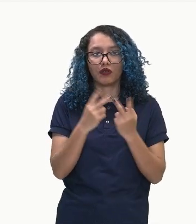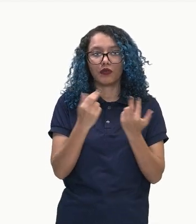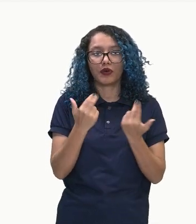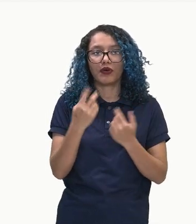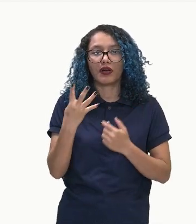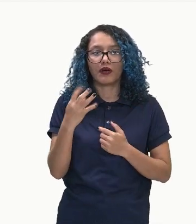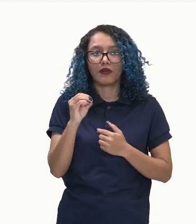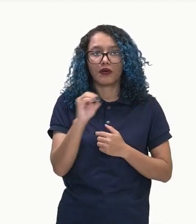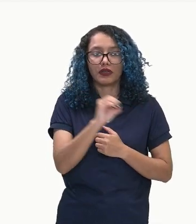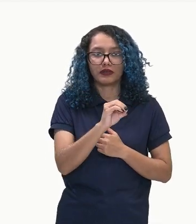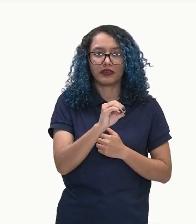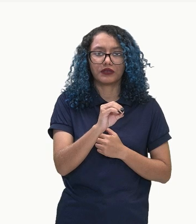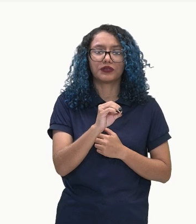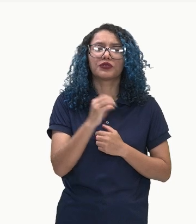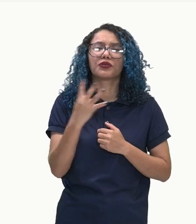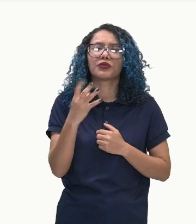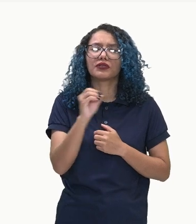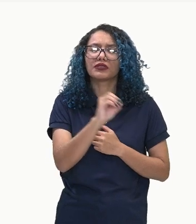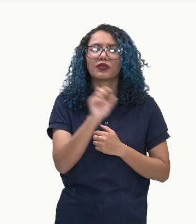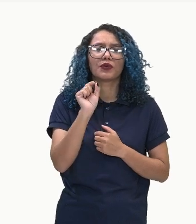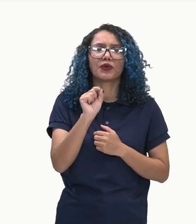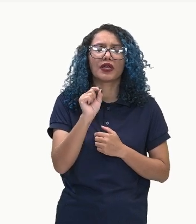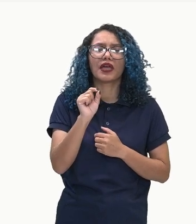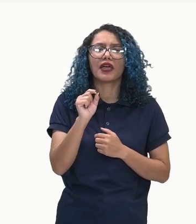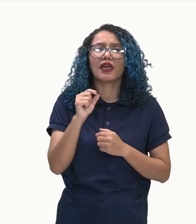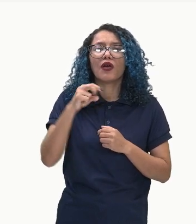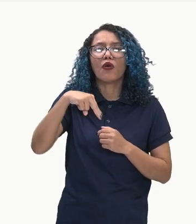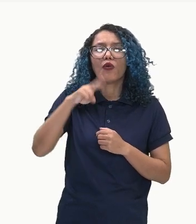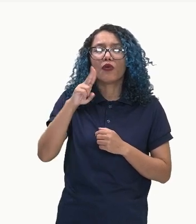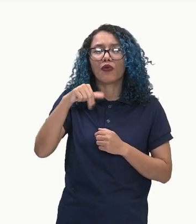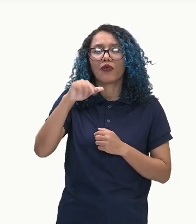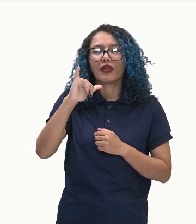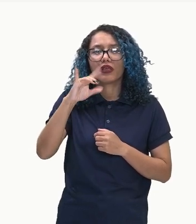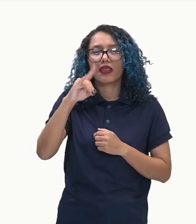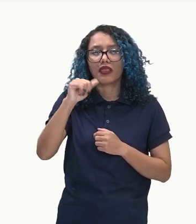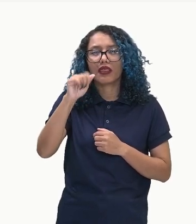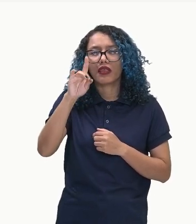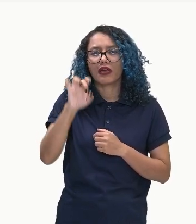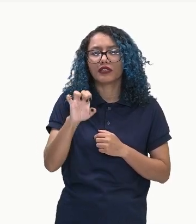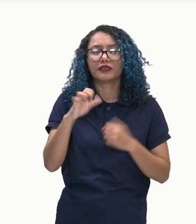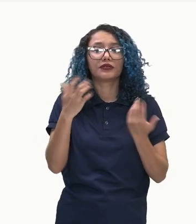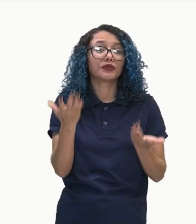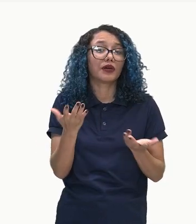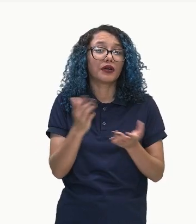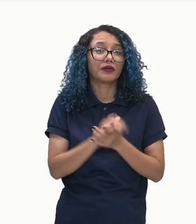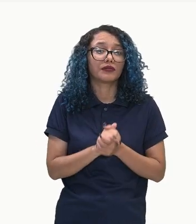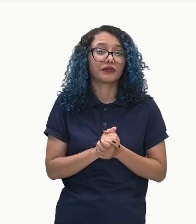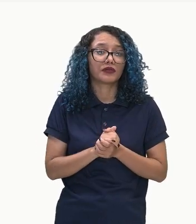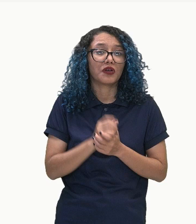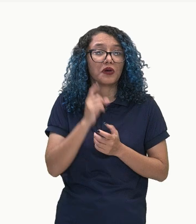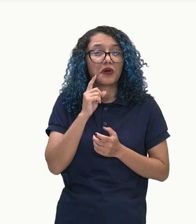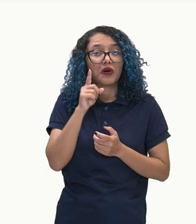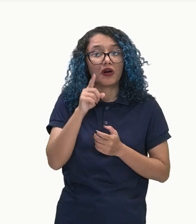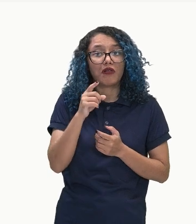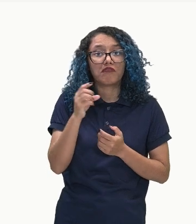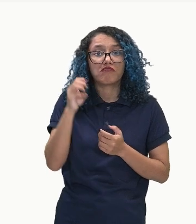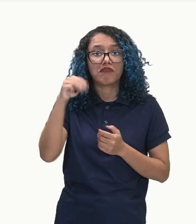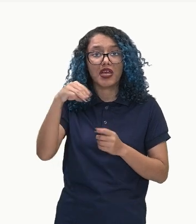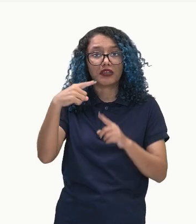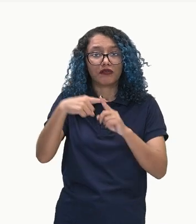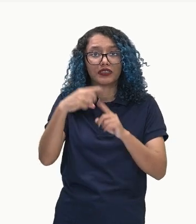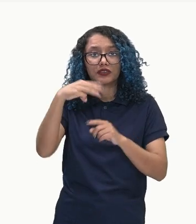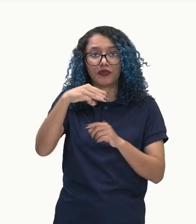Mas 400 o quê, né? Que unidade de medida? Pessoal, é tu pensar assim, ó. Metro vezes metro equivale a metro